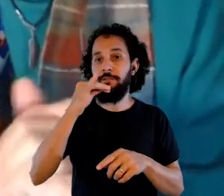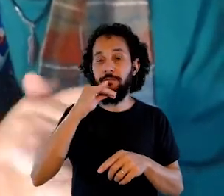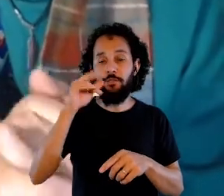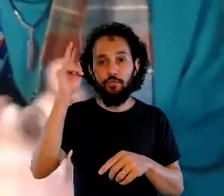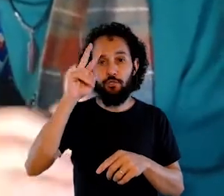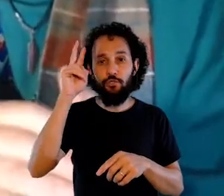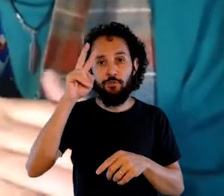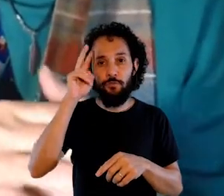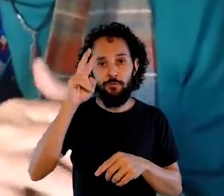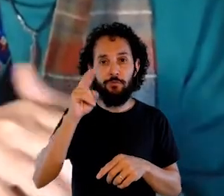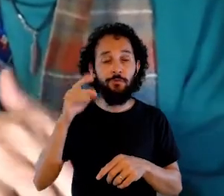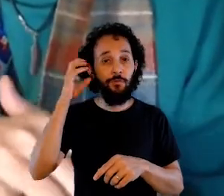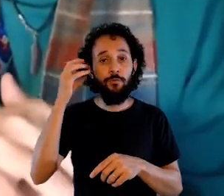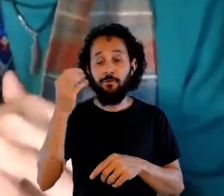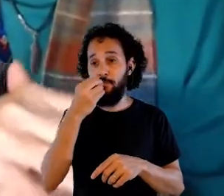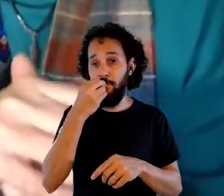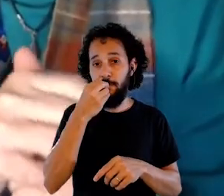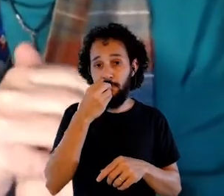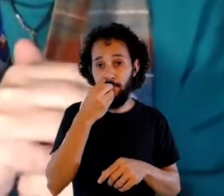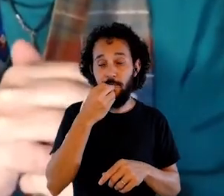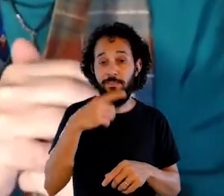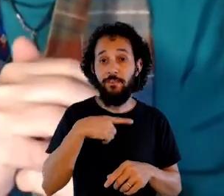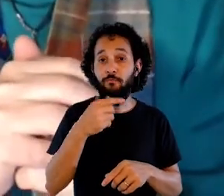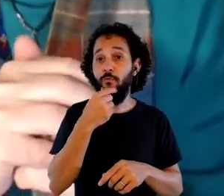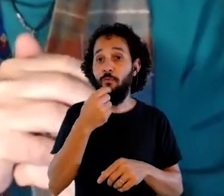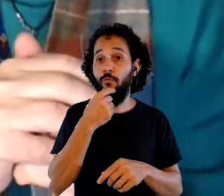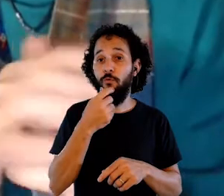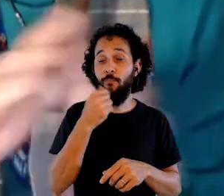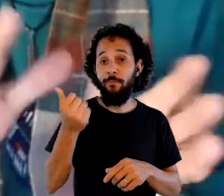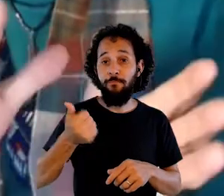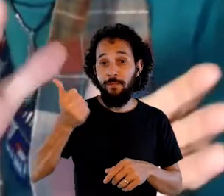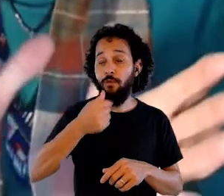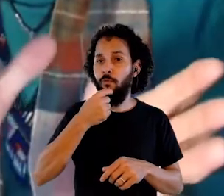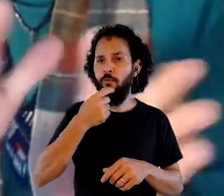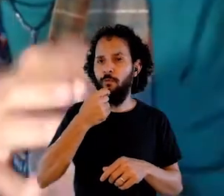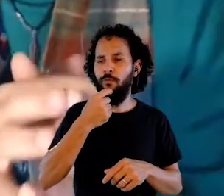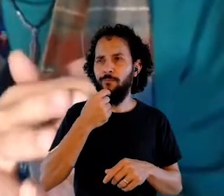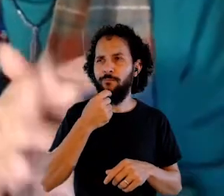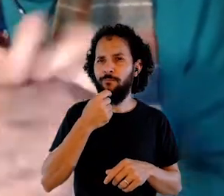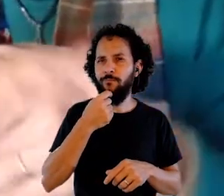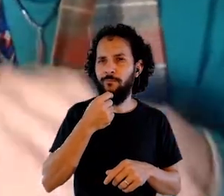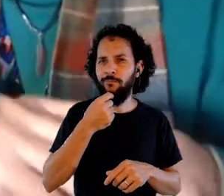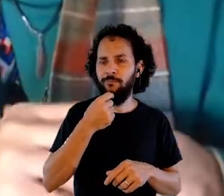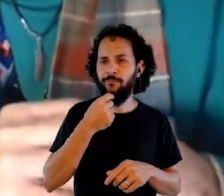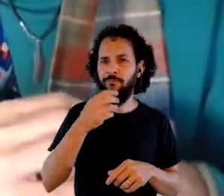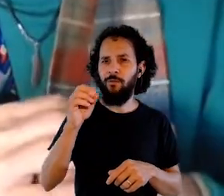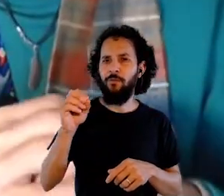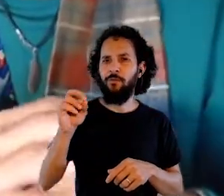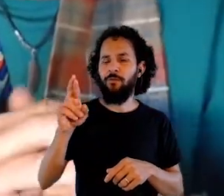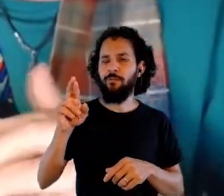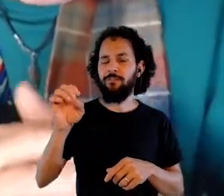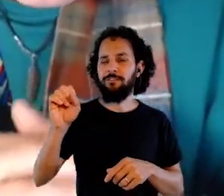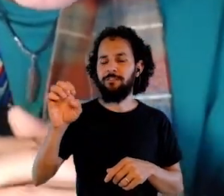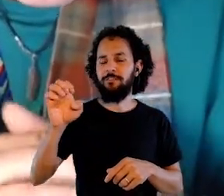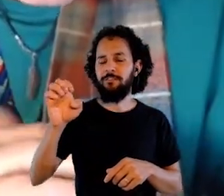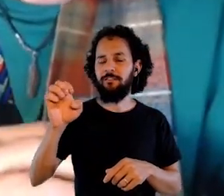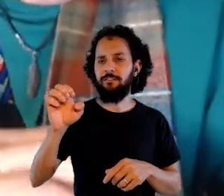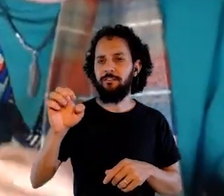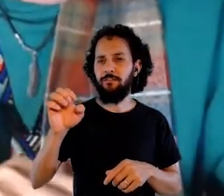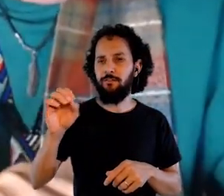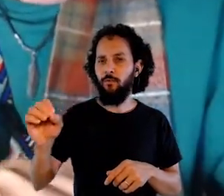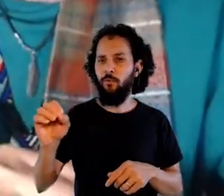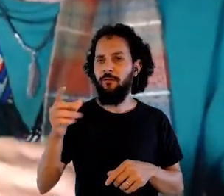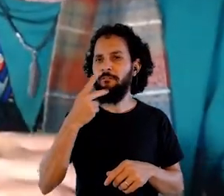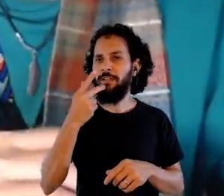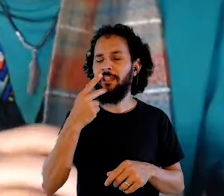exemplo, teve um cara, assim, o primeiro cara que chegou, não sei se foi o Orson Welles, foi um cara ali antigo, que ele começou a falar que ele fez